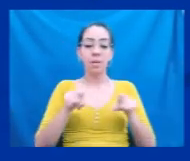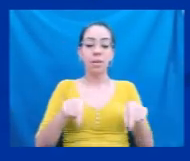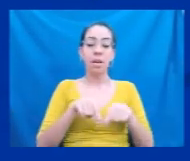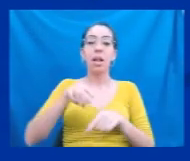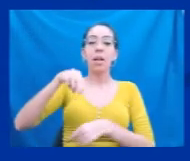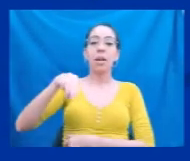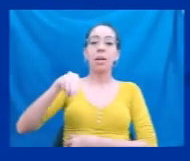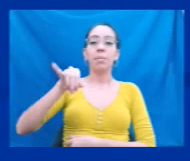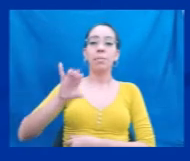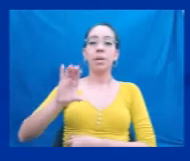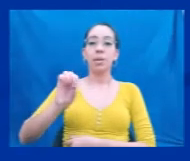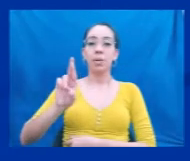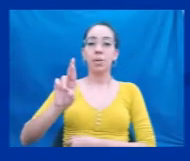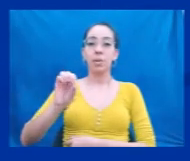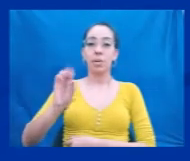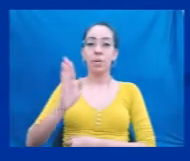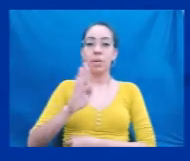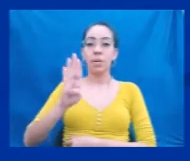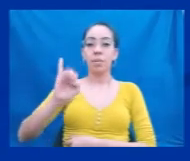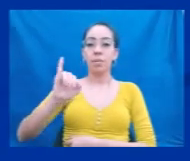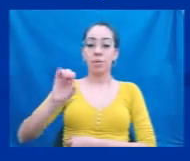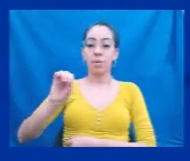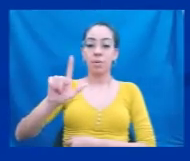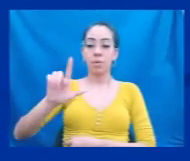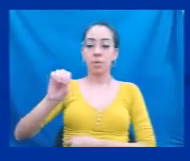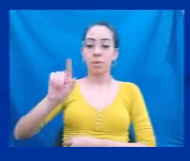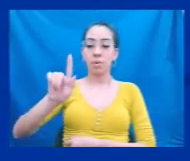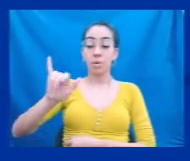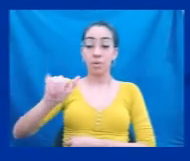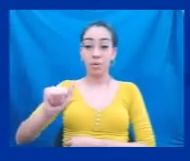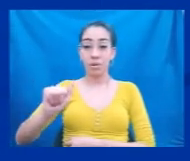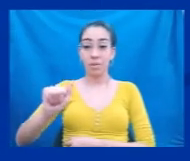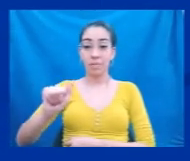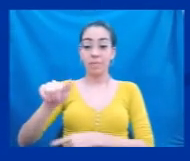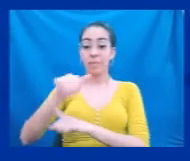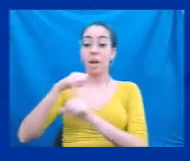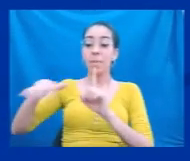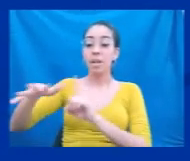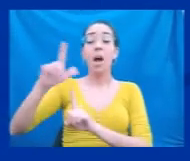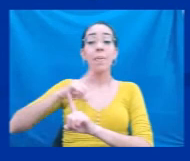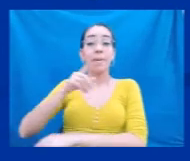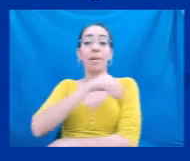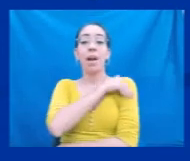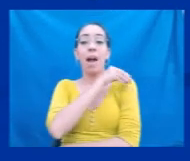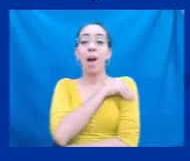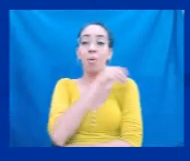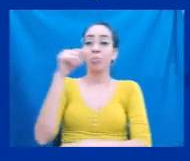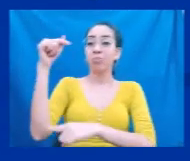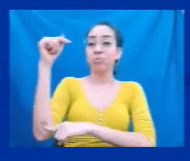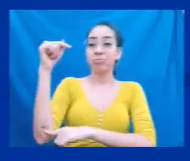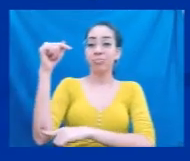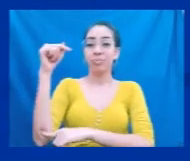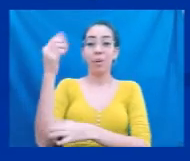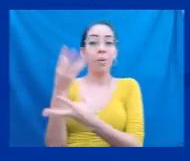uma quantidade de litros e litros de álcool armazenados no laboratório. ok? Porque é um produto que a gente tem que comprar que